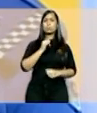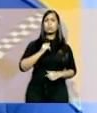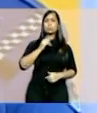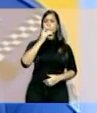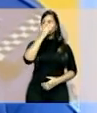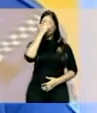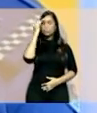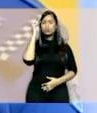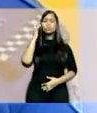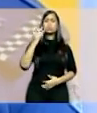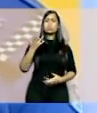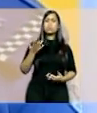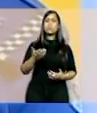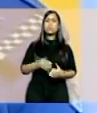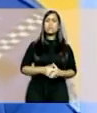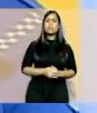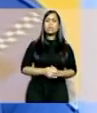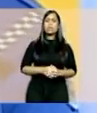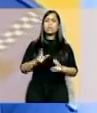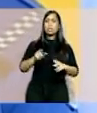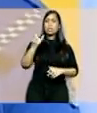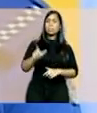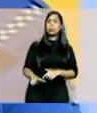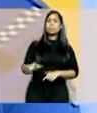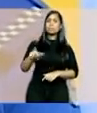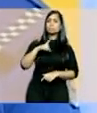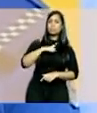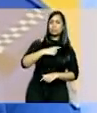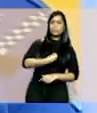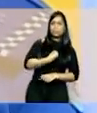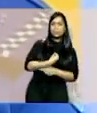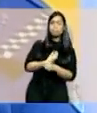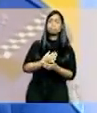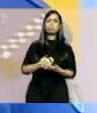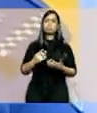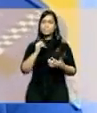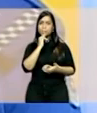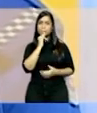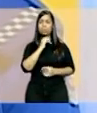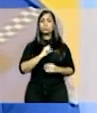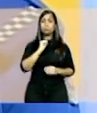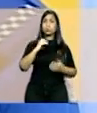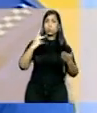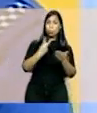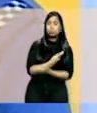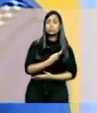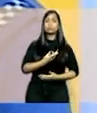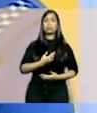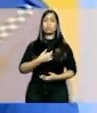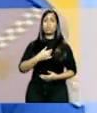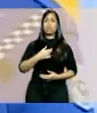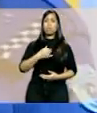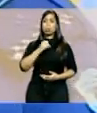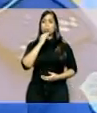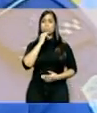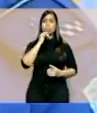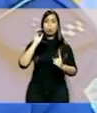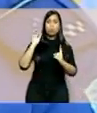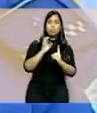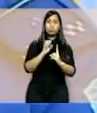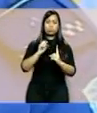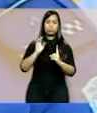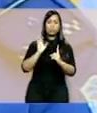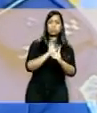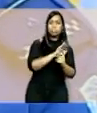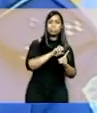persecução é daquela pessoa envolvida. Por exemplo, se eu fizer uma lesão corporal grave, quem é o titular